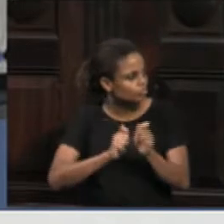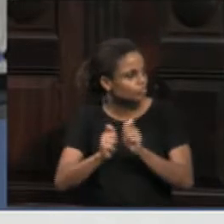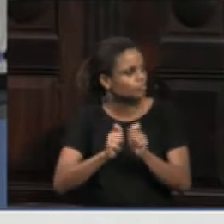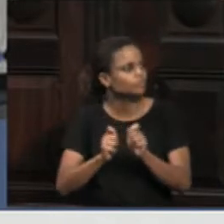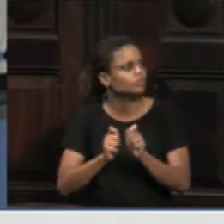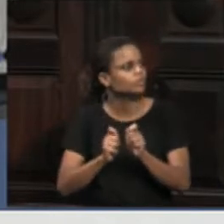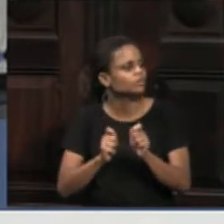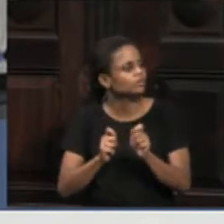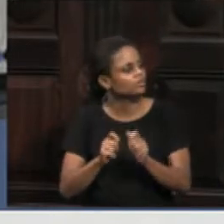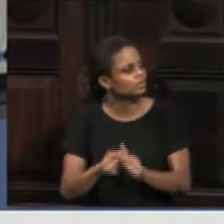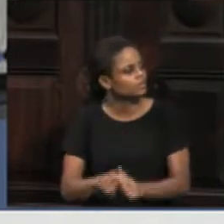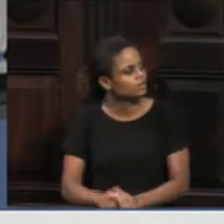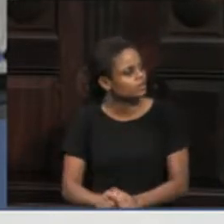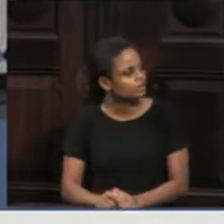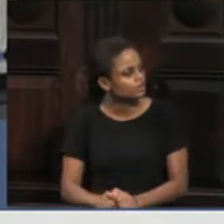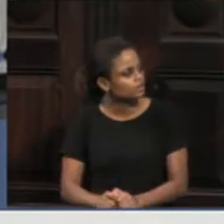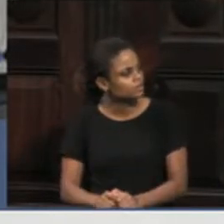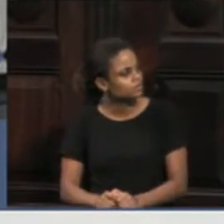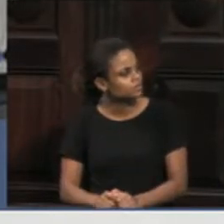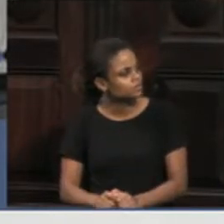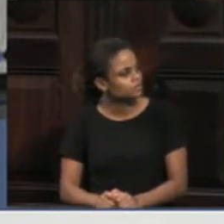Controle.